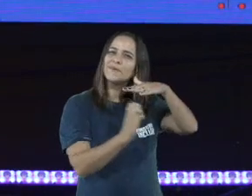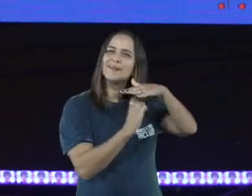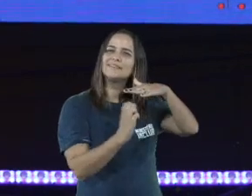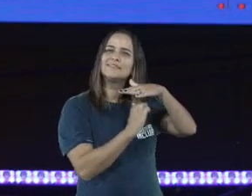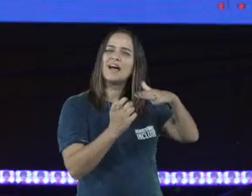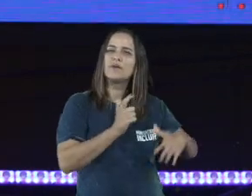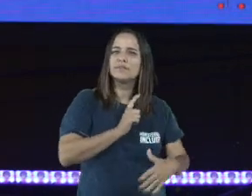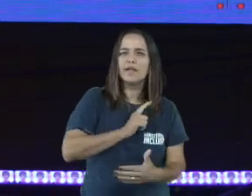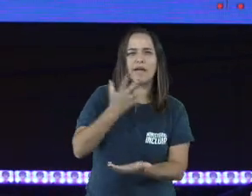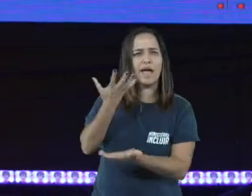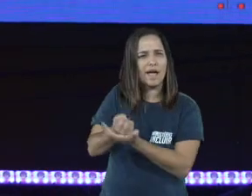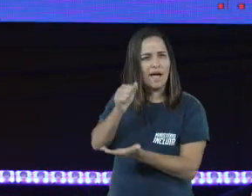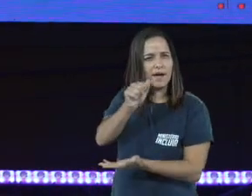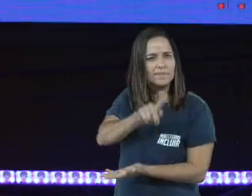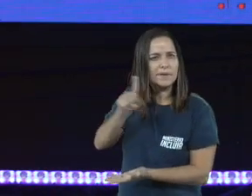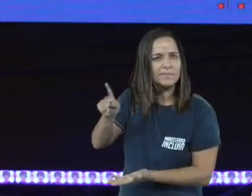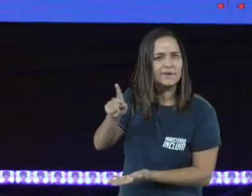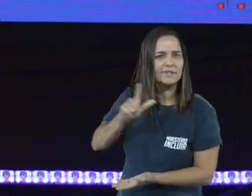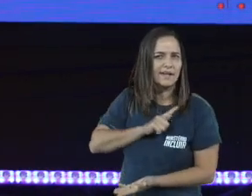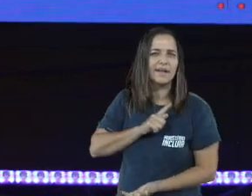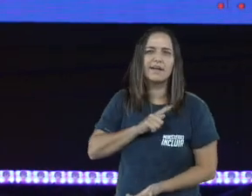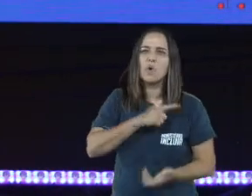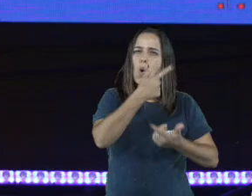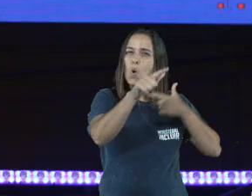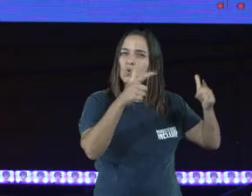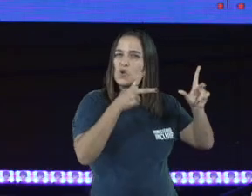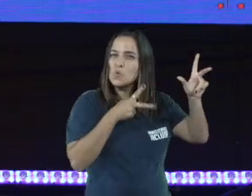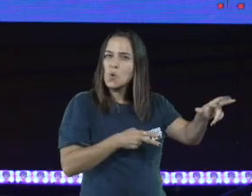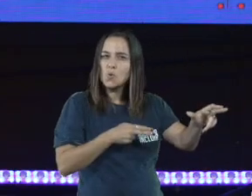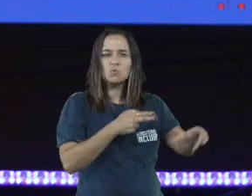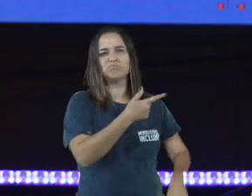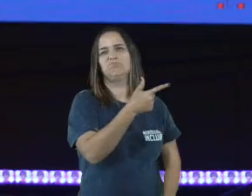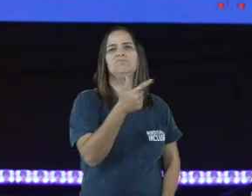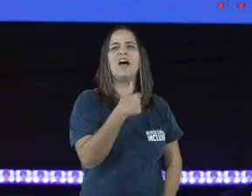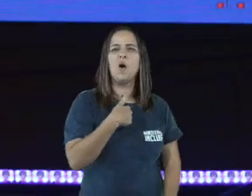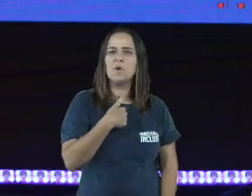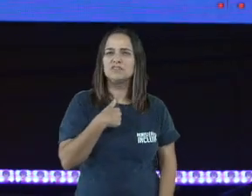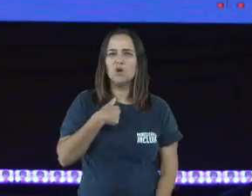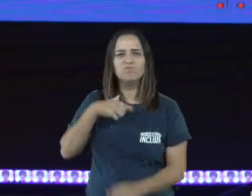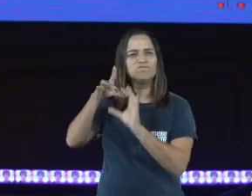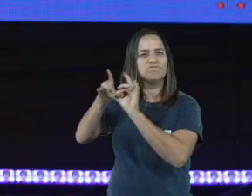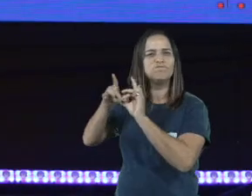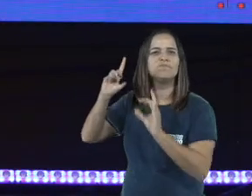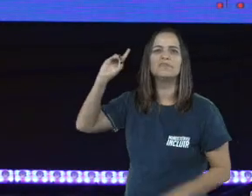outra maneira Mas eu mesmo mesma coisa Pois é só que lá eu incircunciso você é Filho do Deus Vivo